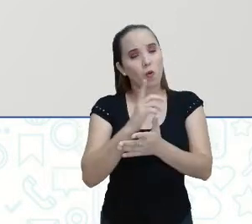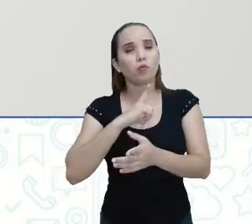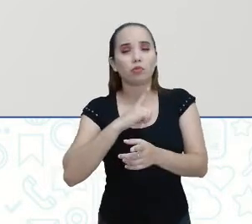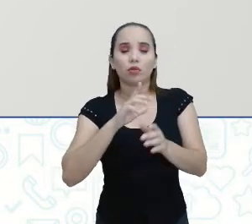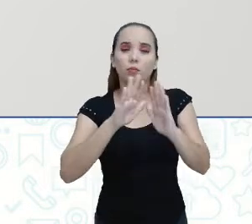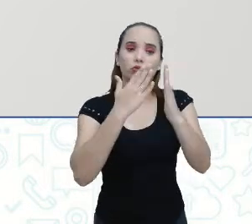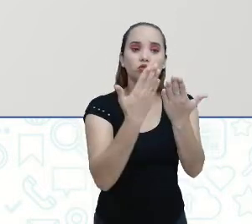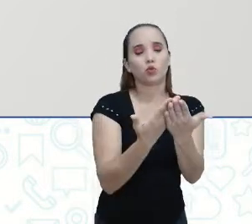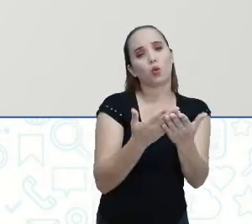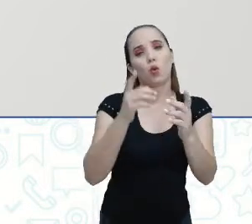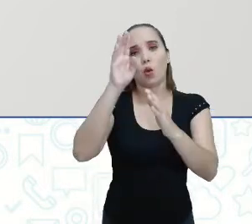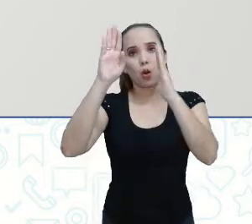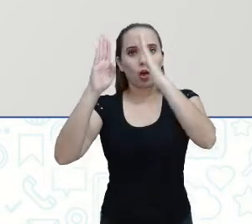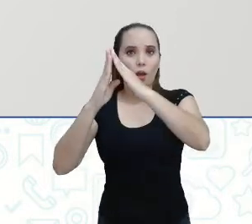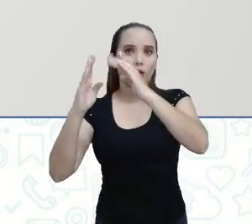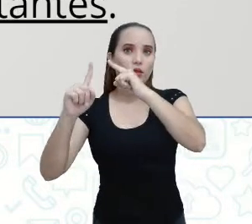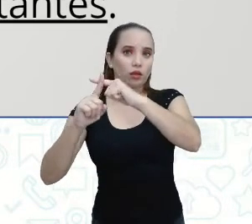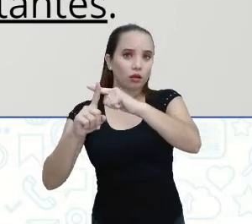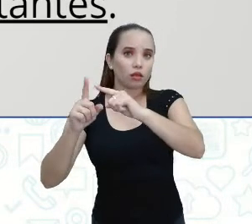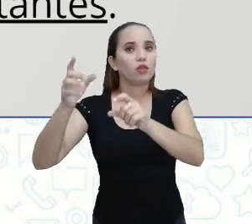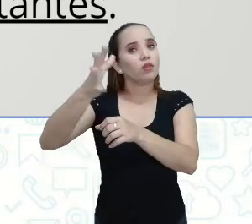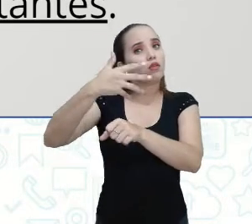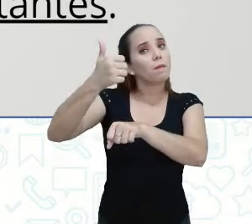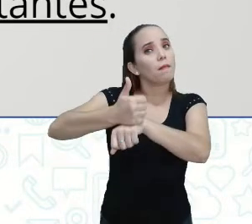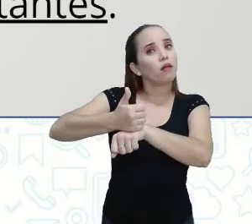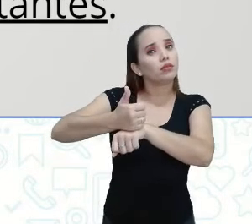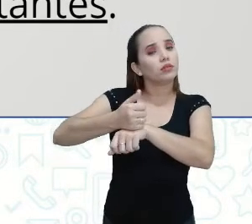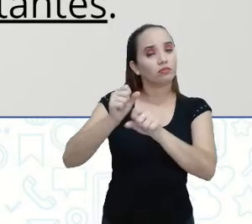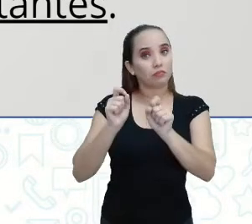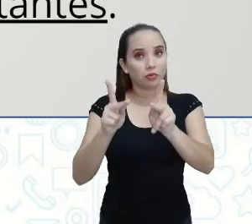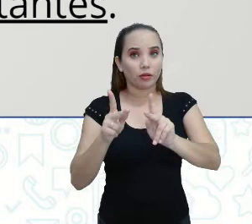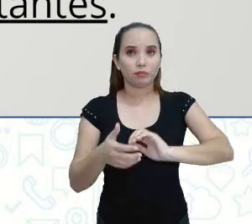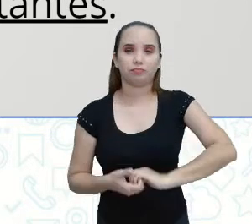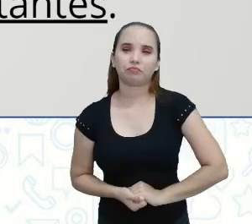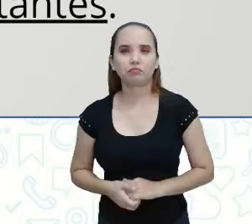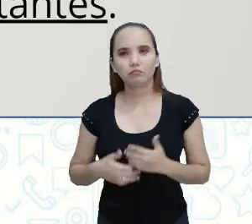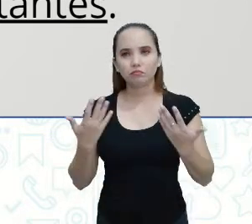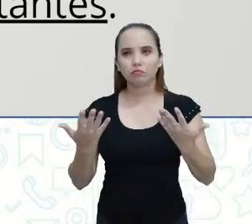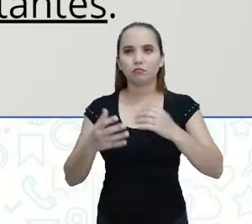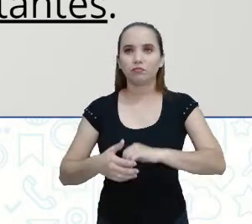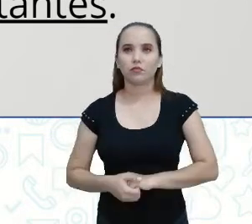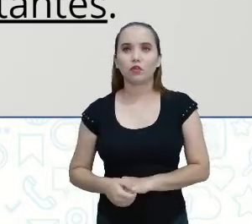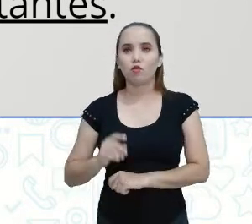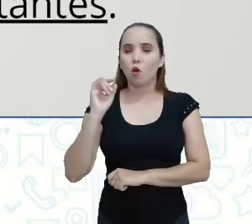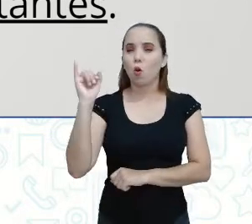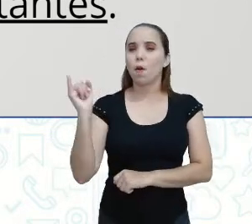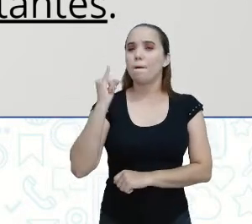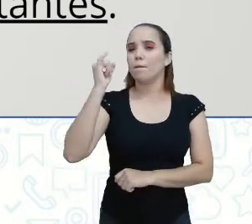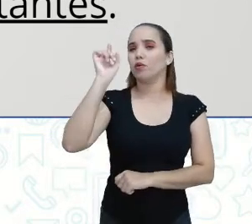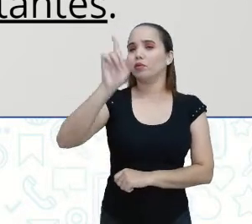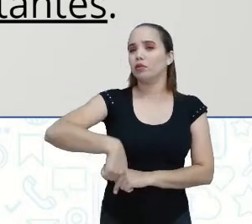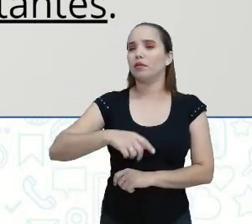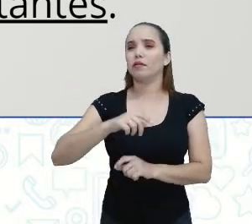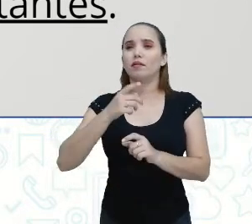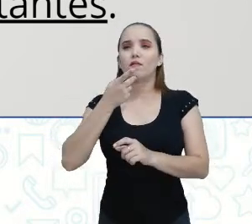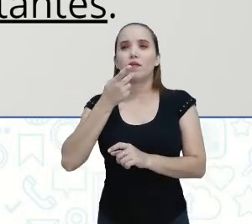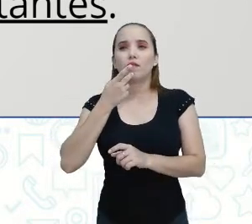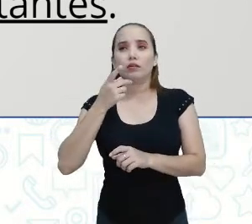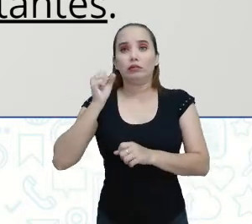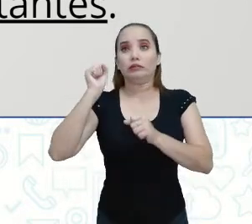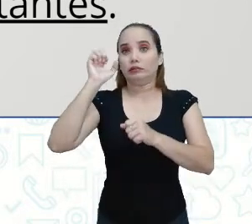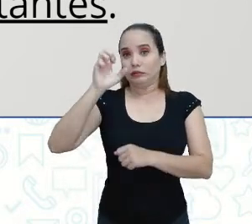praça. Joia? Então, importa referir que, mesmo que se trate de uma